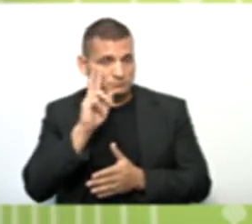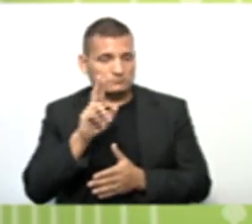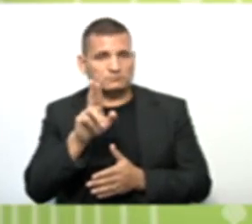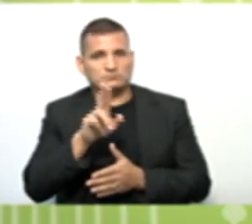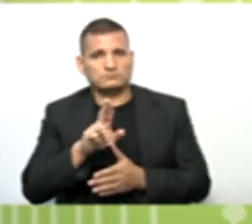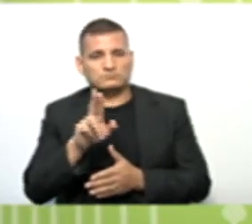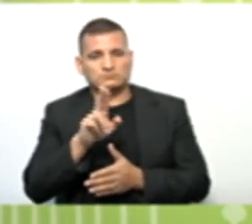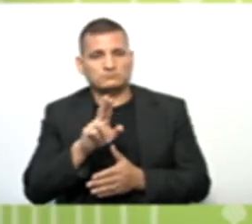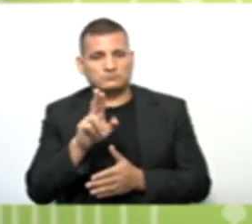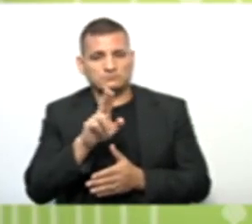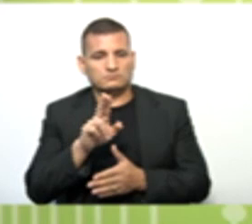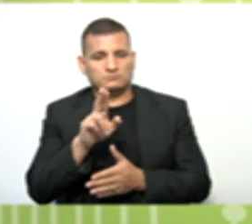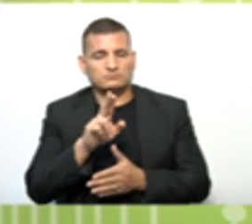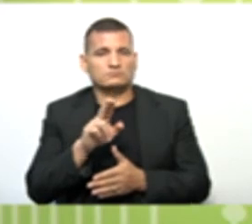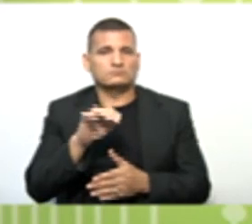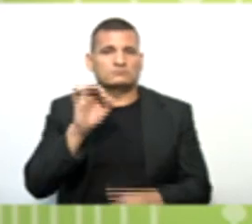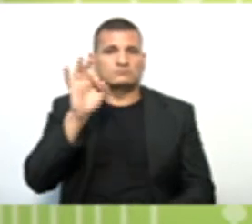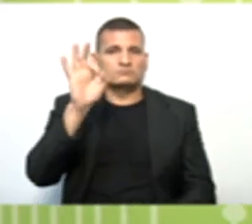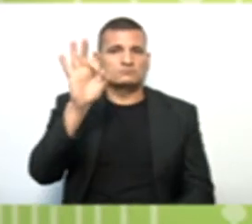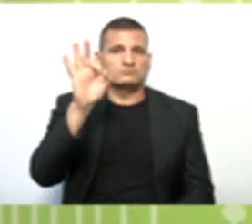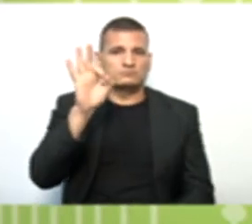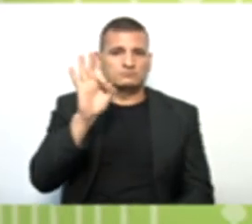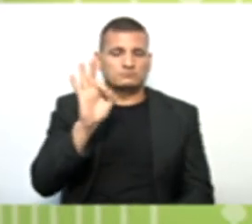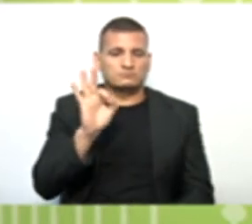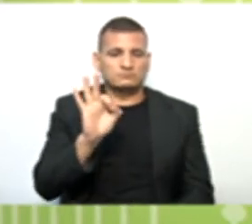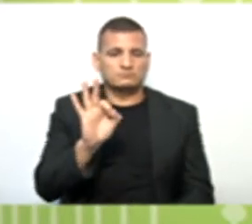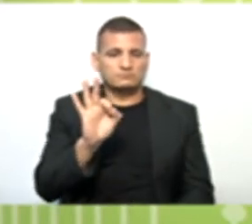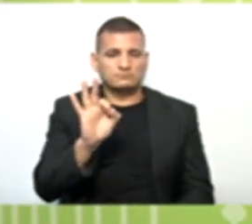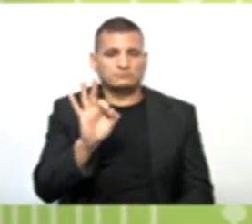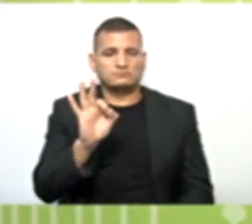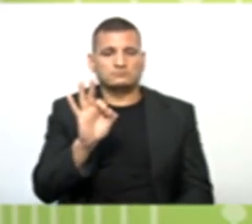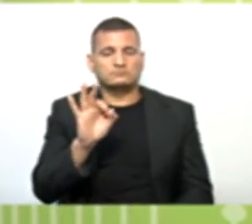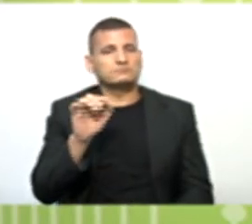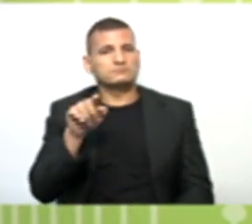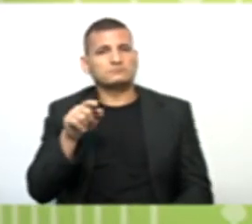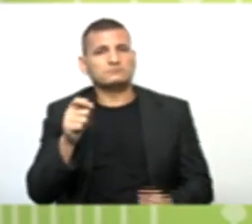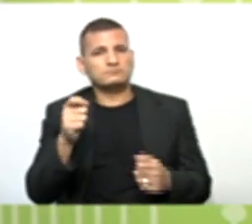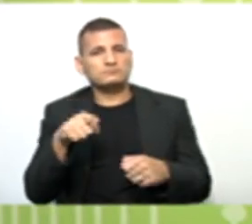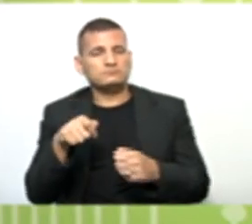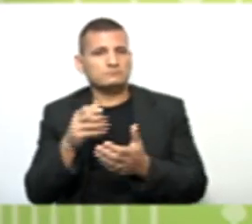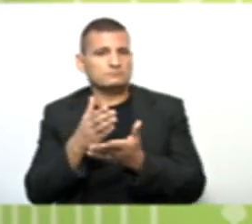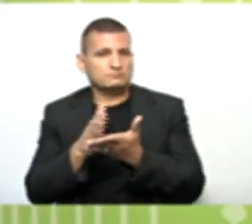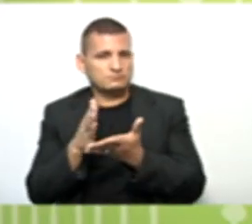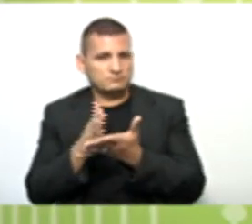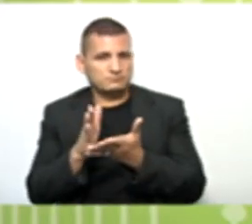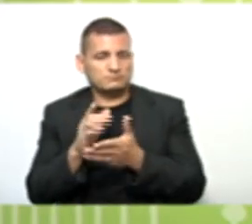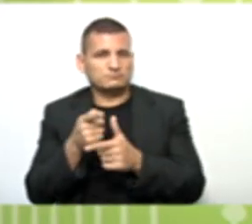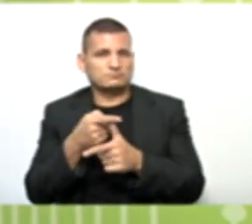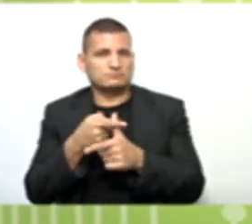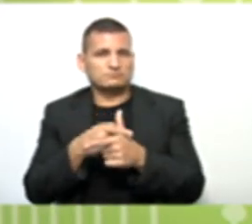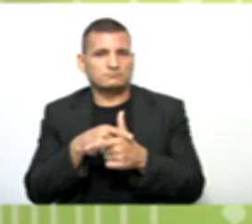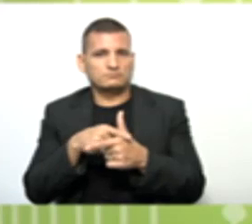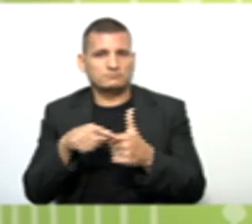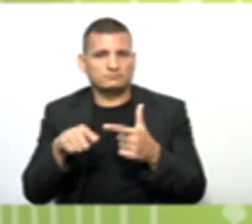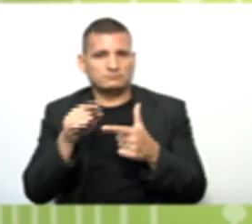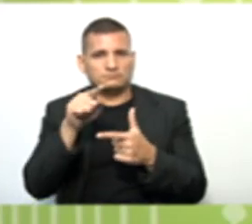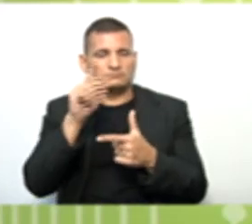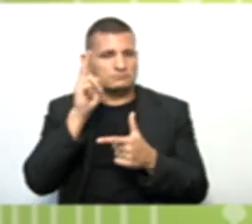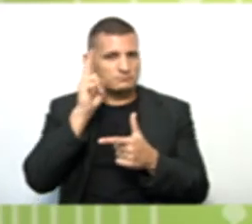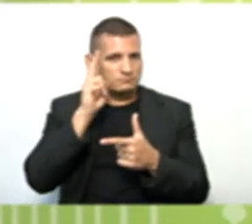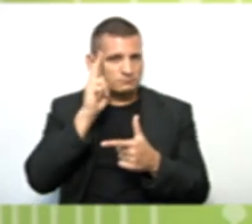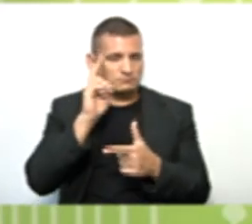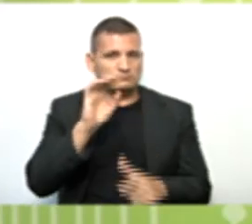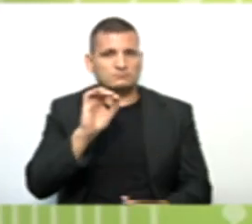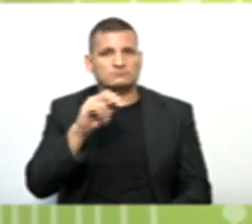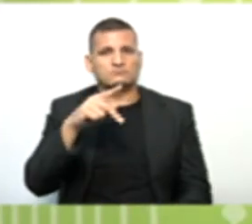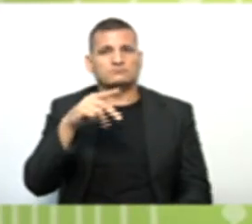o operador porcento, né, que ele vai dar para a gente o resto da divisão. Então, lembrem-se dos operadores